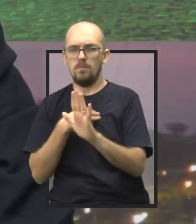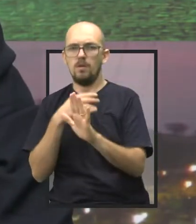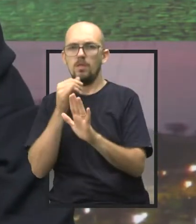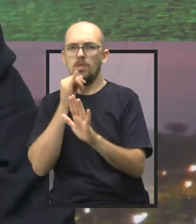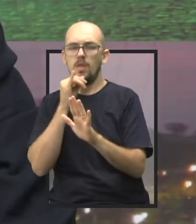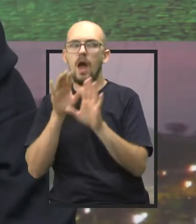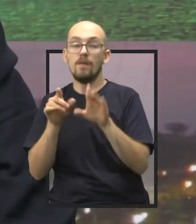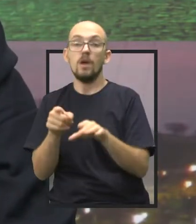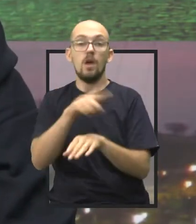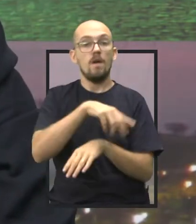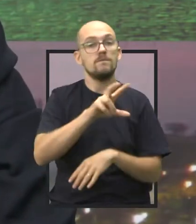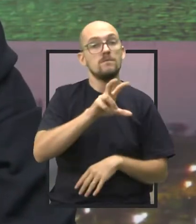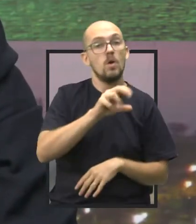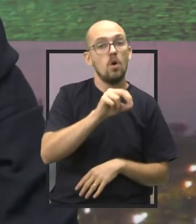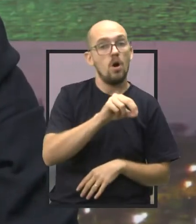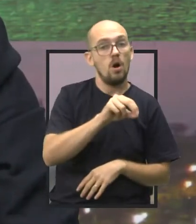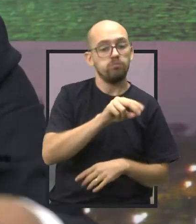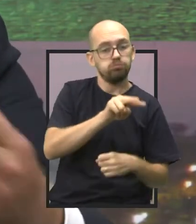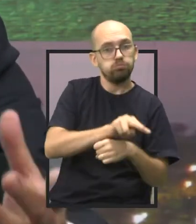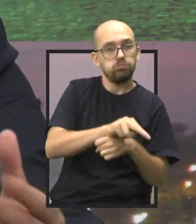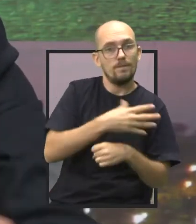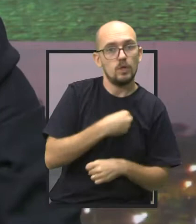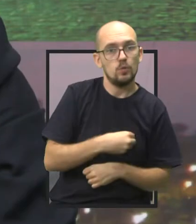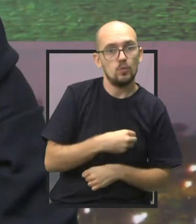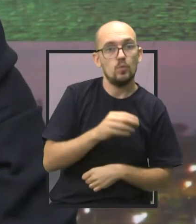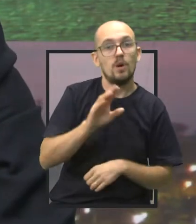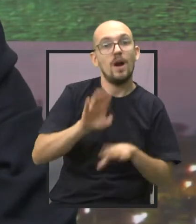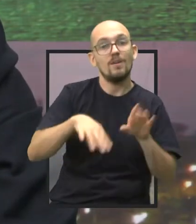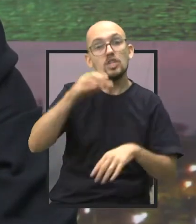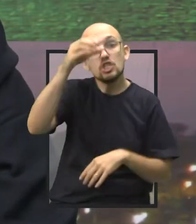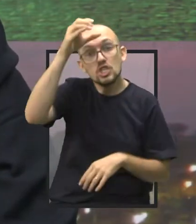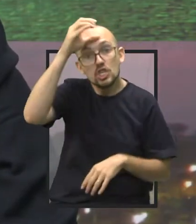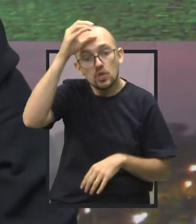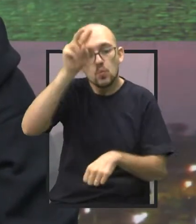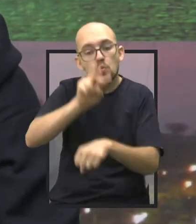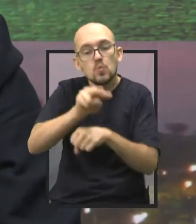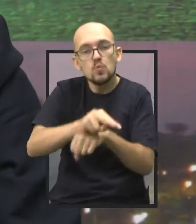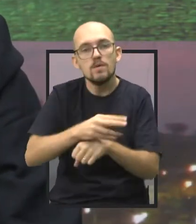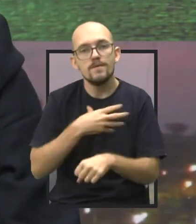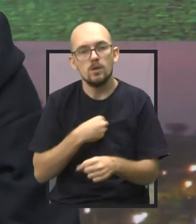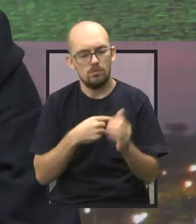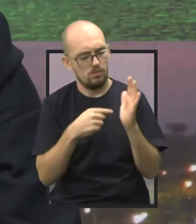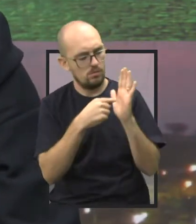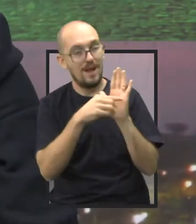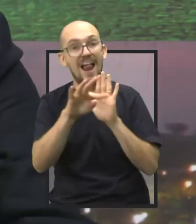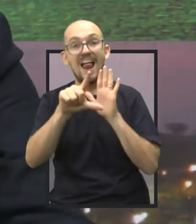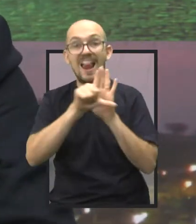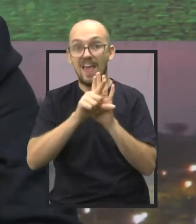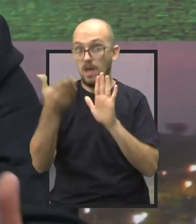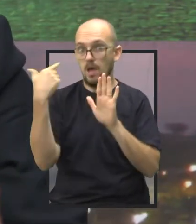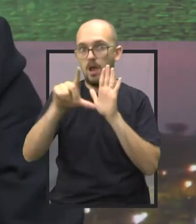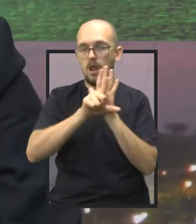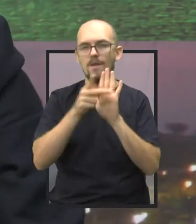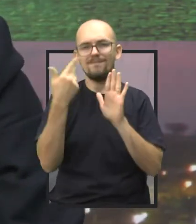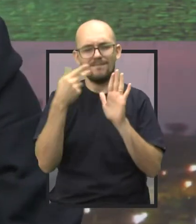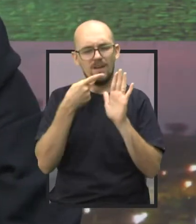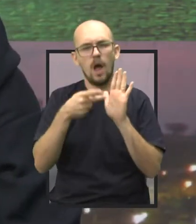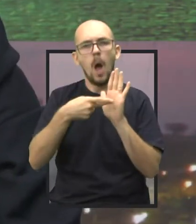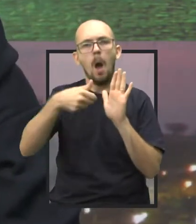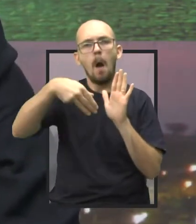menor, com a guarda no menor, do tio tá com a guarda no menor, né? E só que lá falava só a